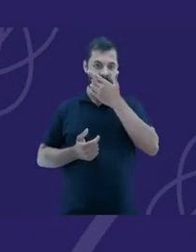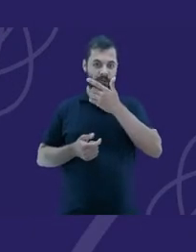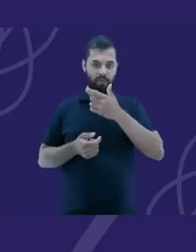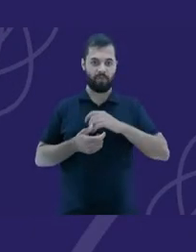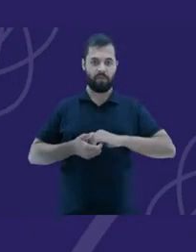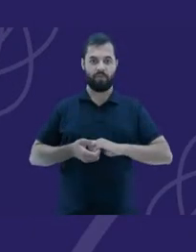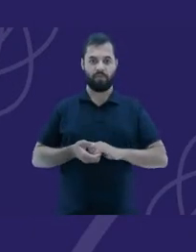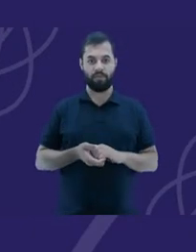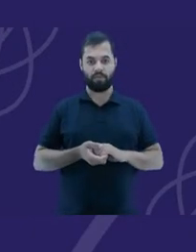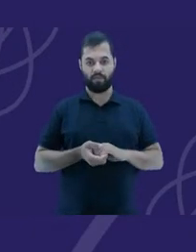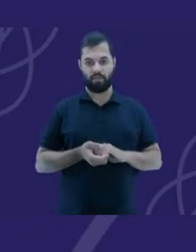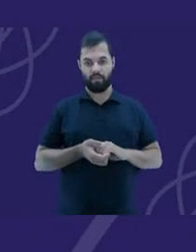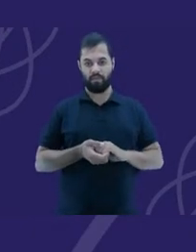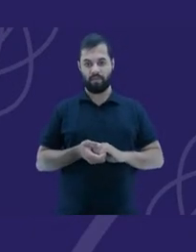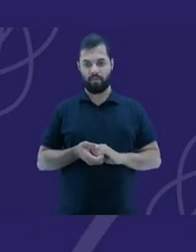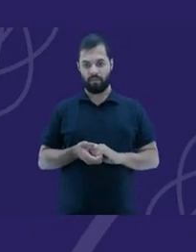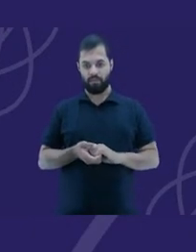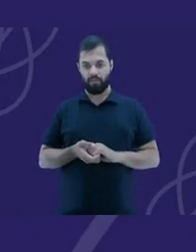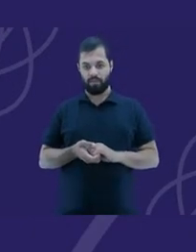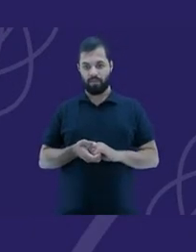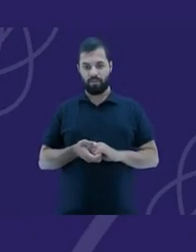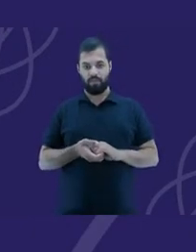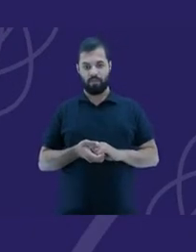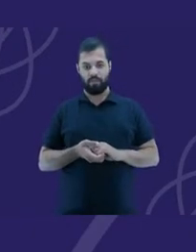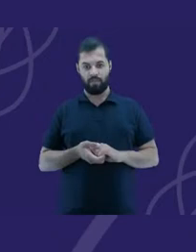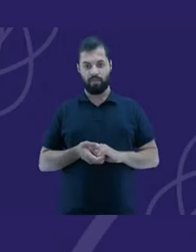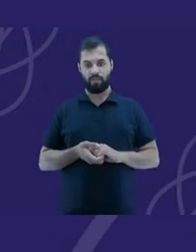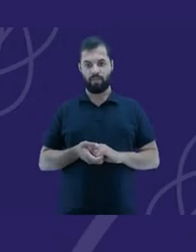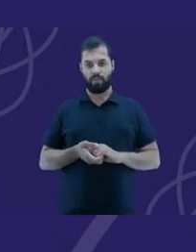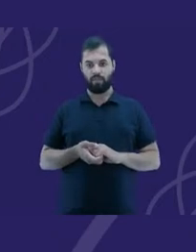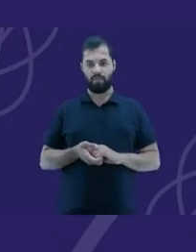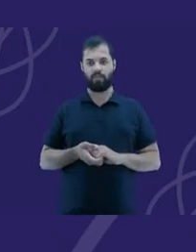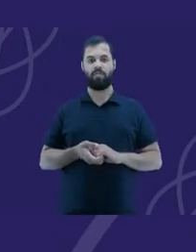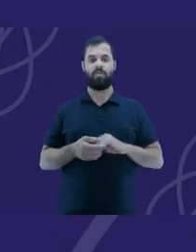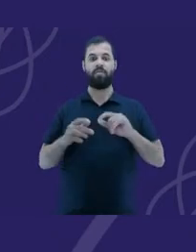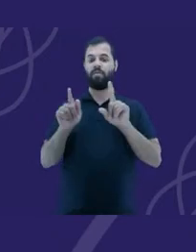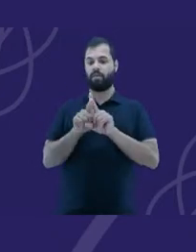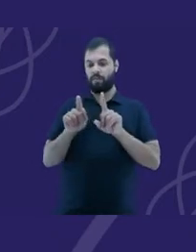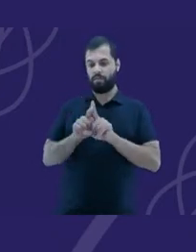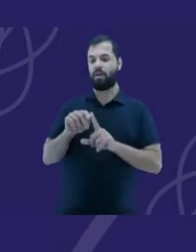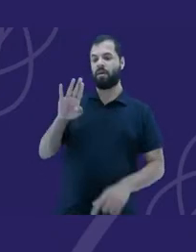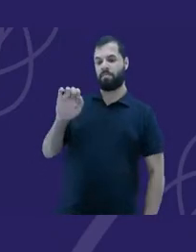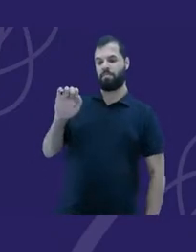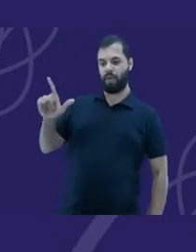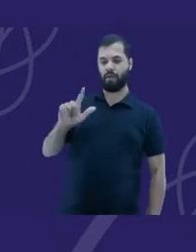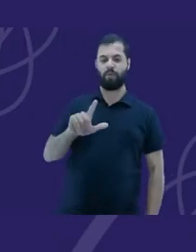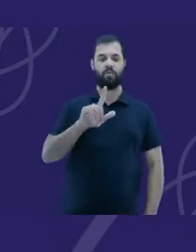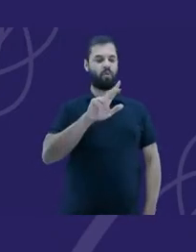para fazer a sua presença aqui. E também Abel Luiz.